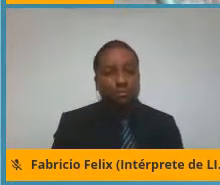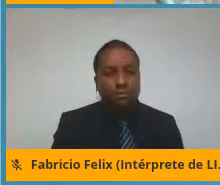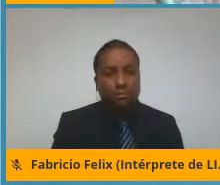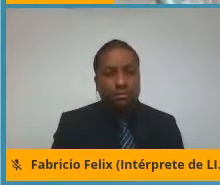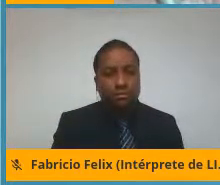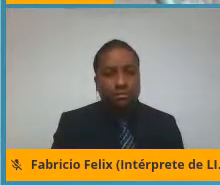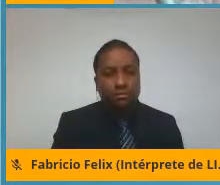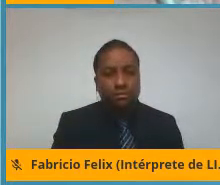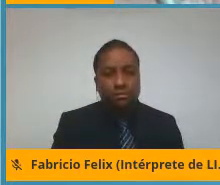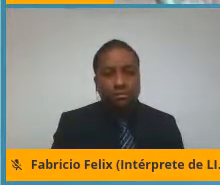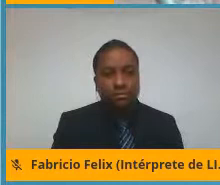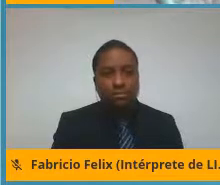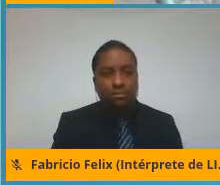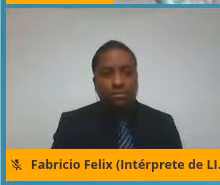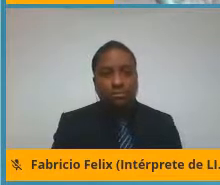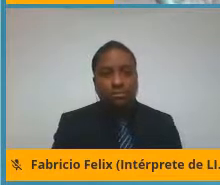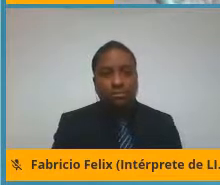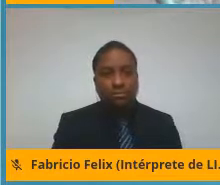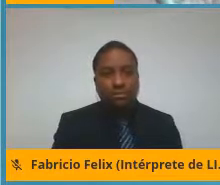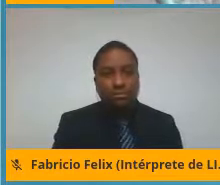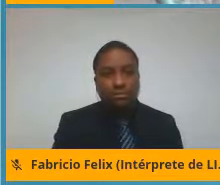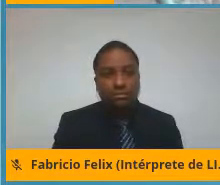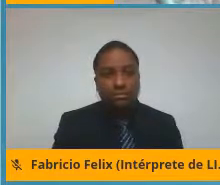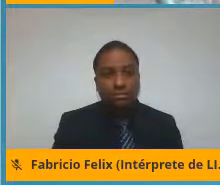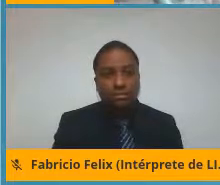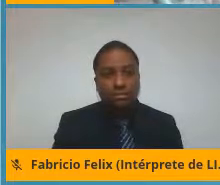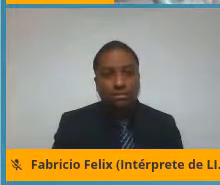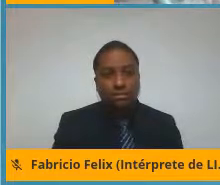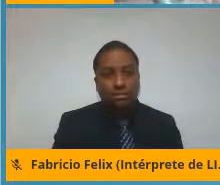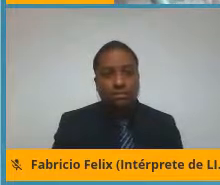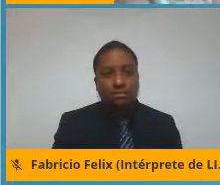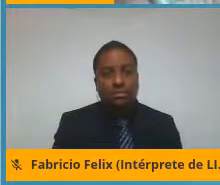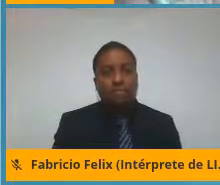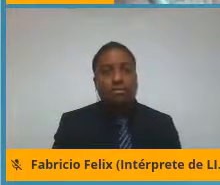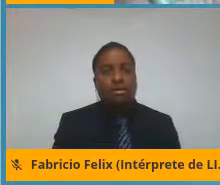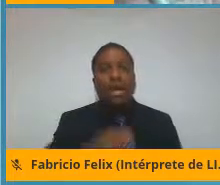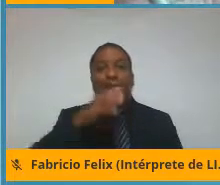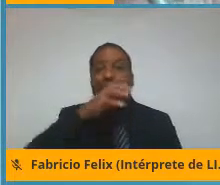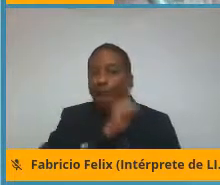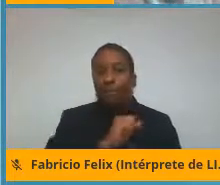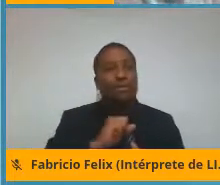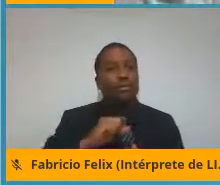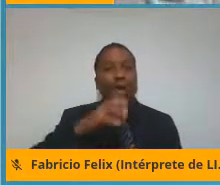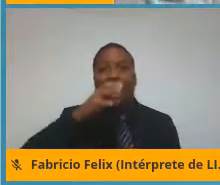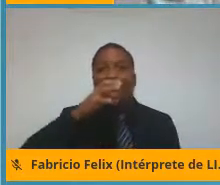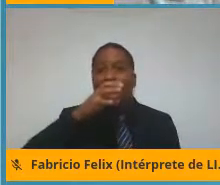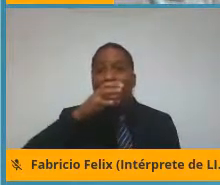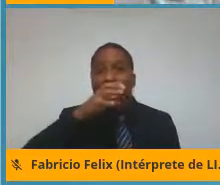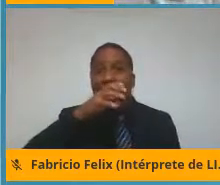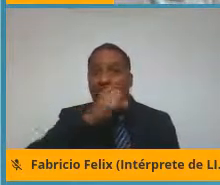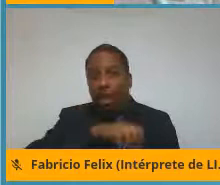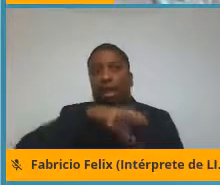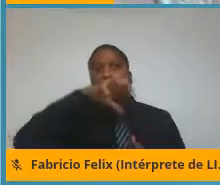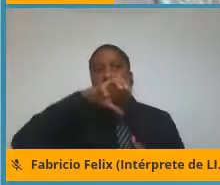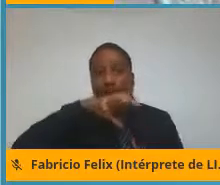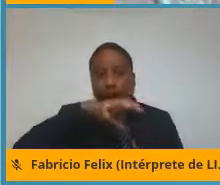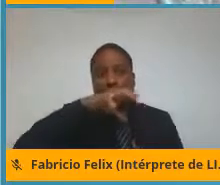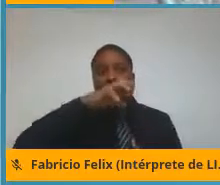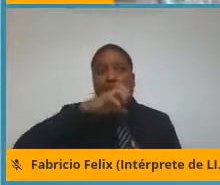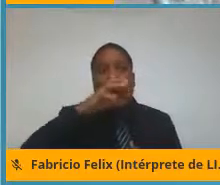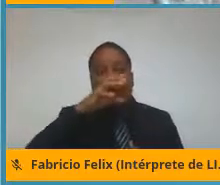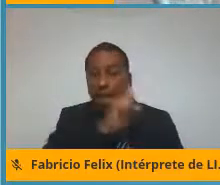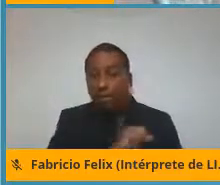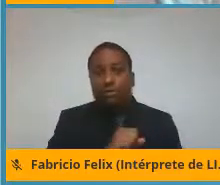dizer, ocorre uma tempestade, um aumento brutal e rápido, abrupto, de mediadores inflamatórios,